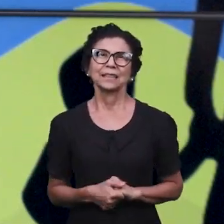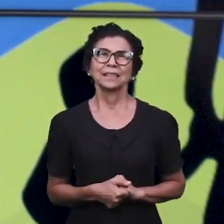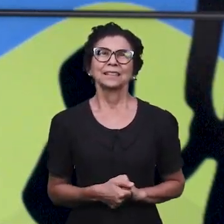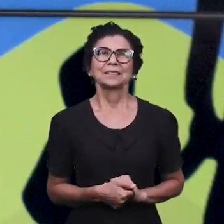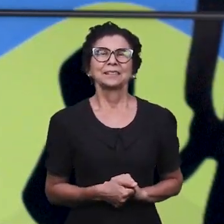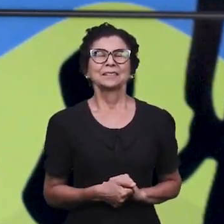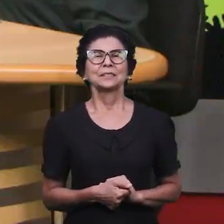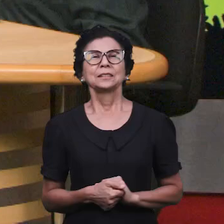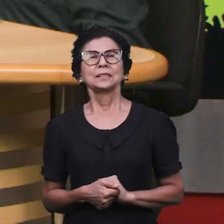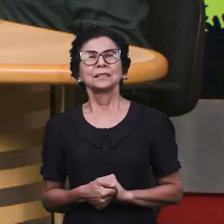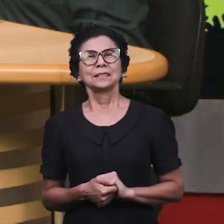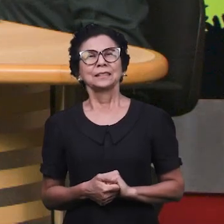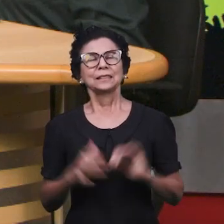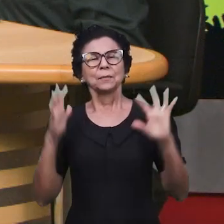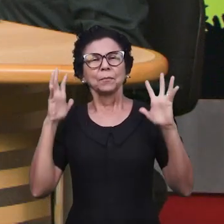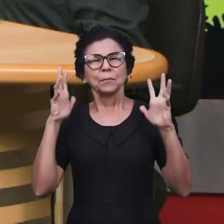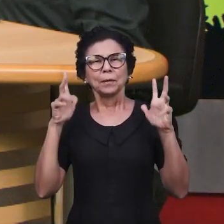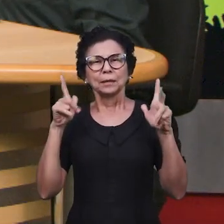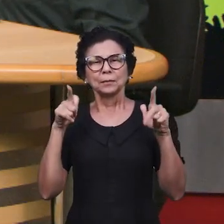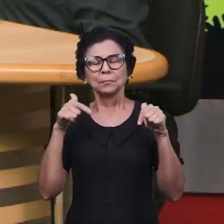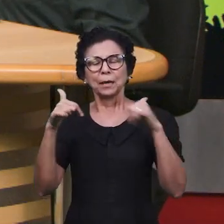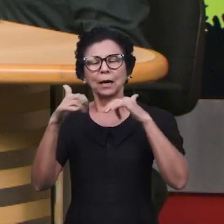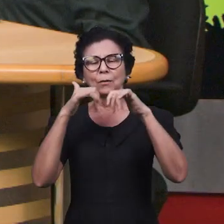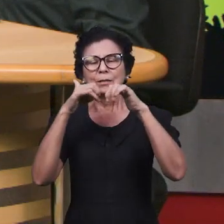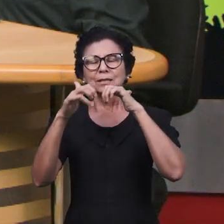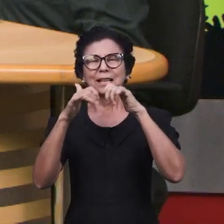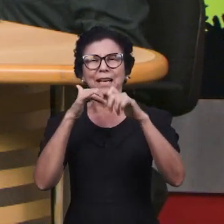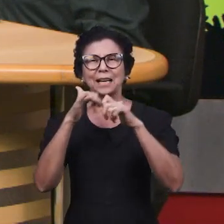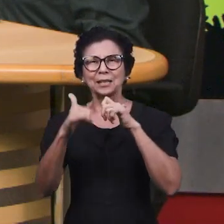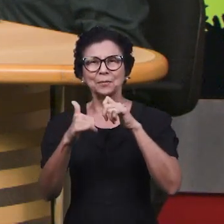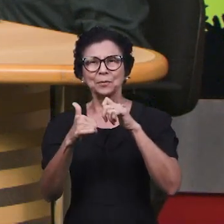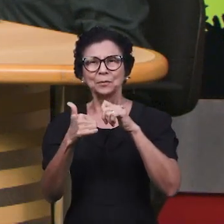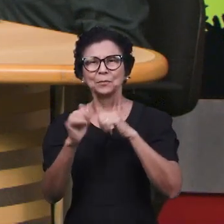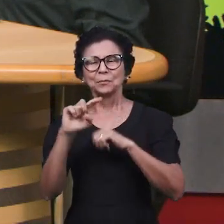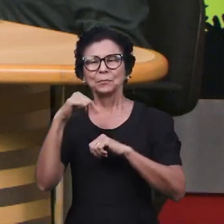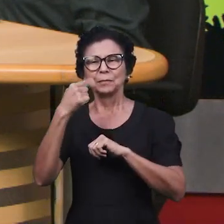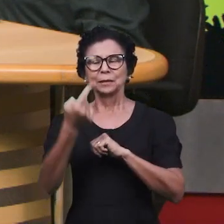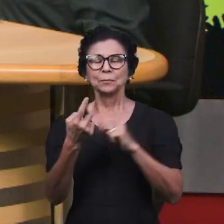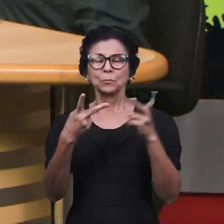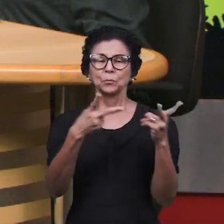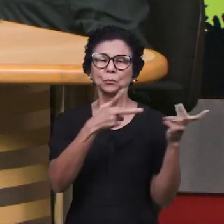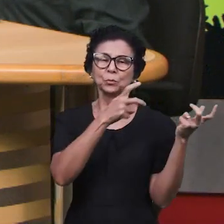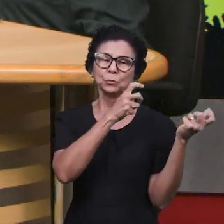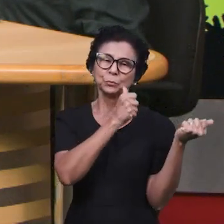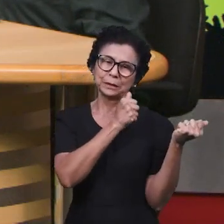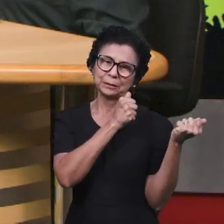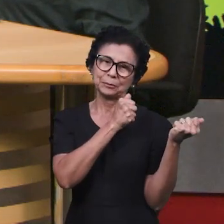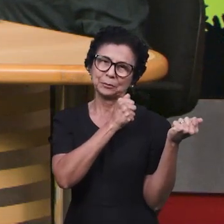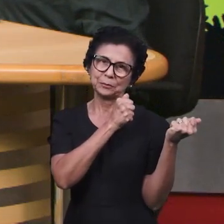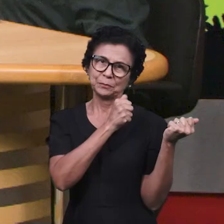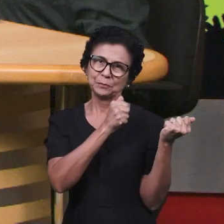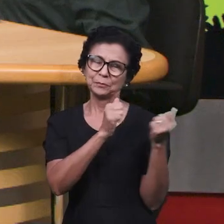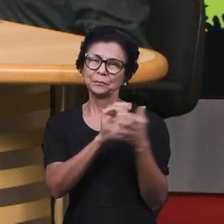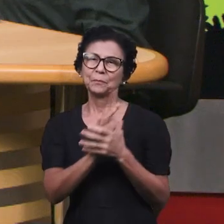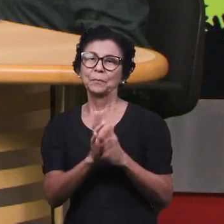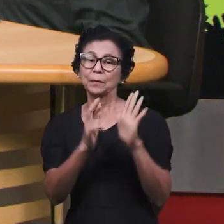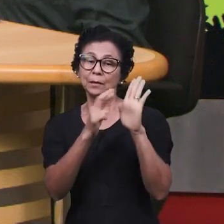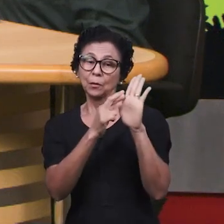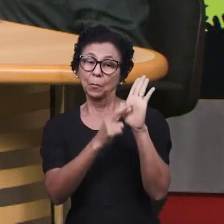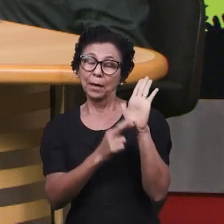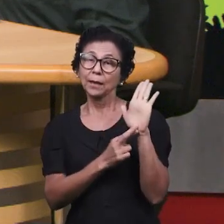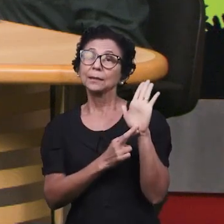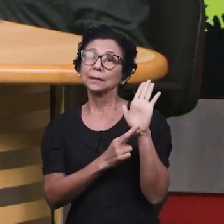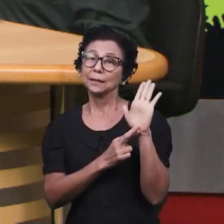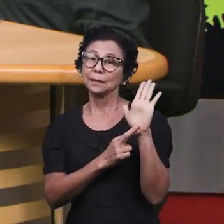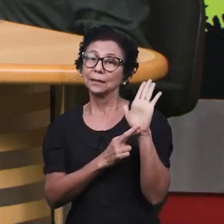Eu chamo isso de higienização do sono. Então, há um cronograma todos os dias a ser cumprido.